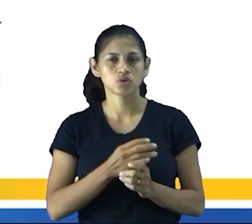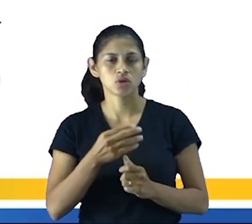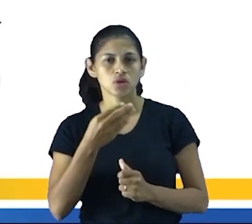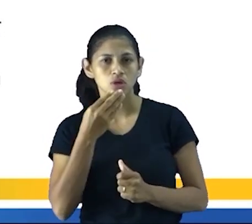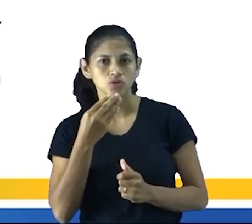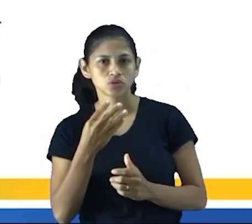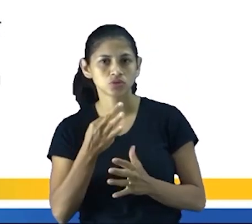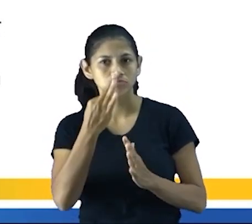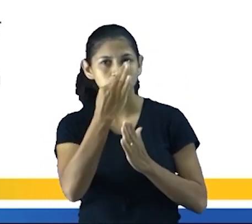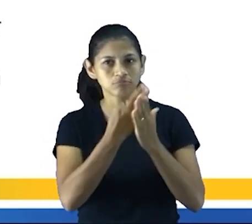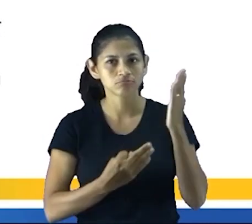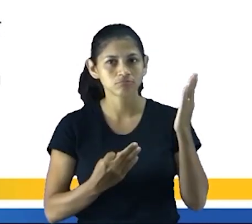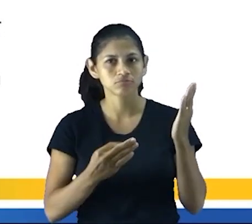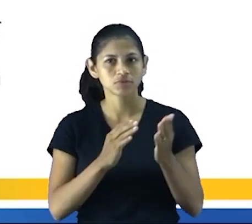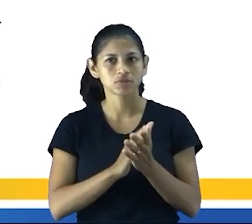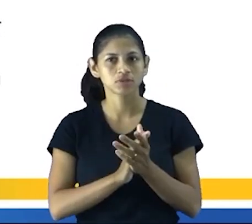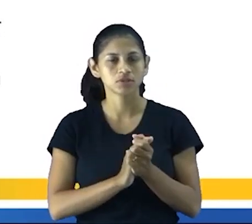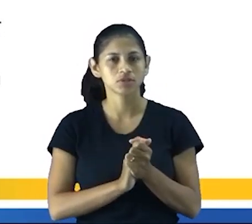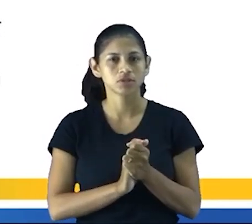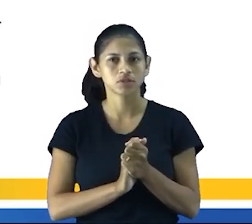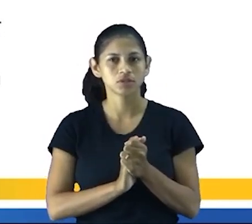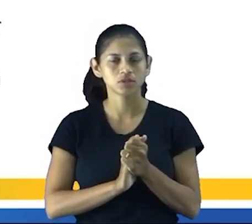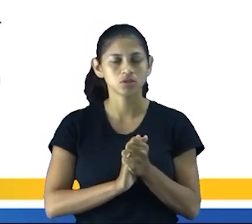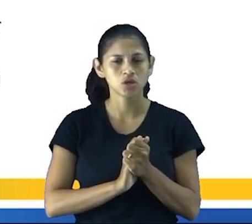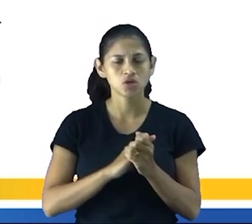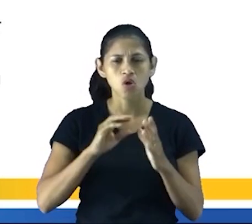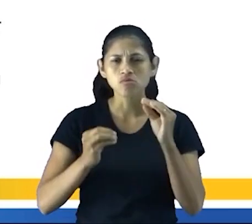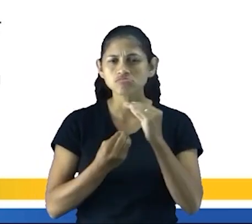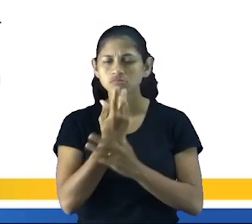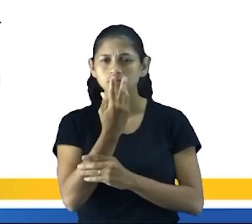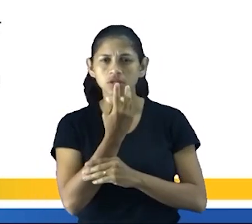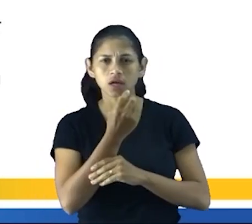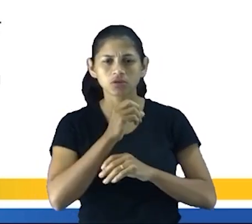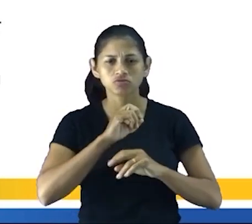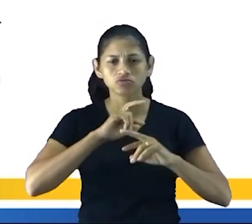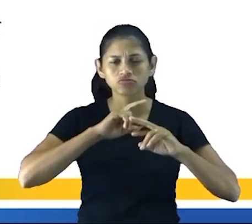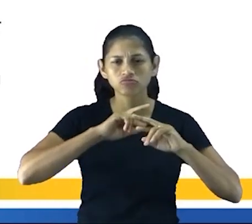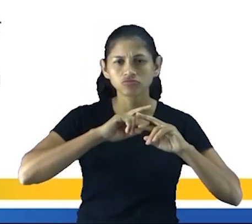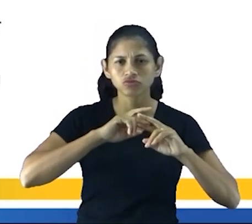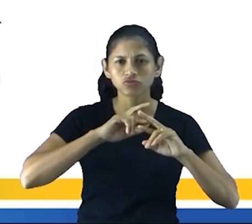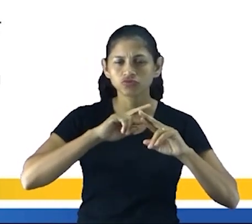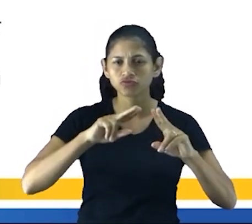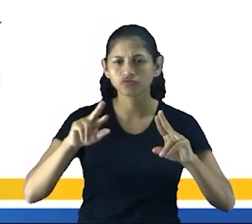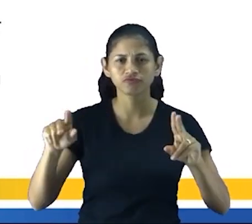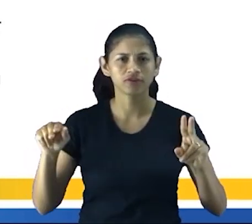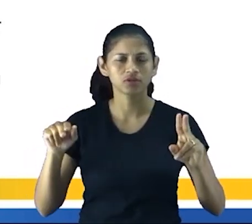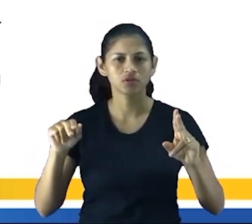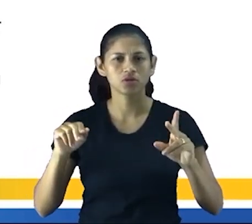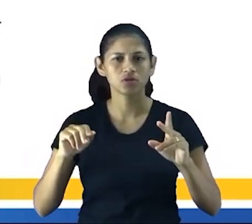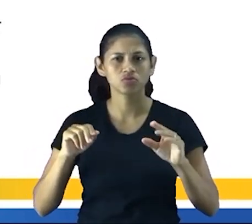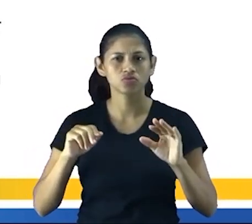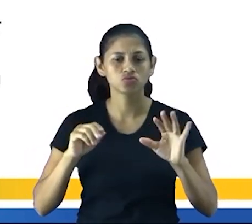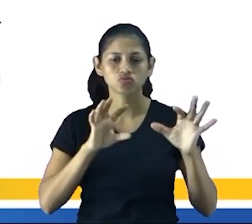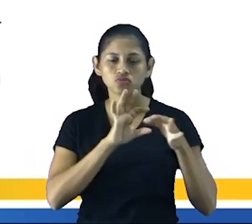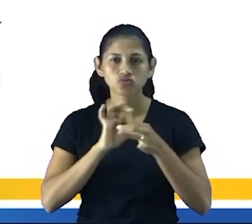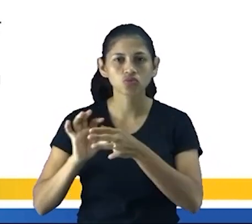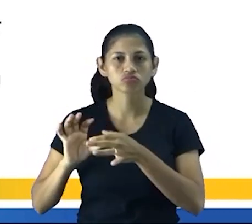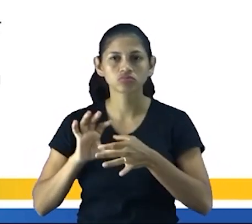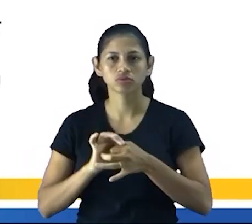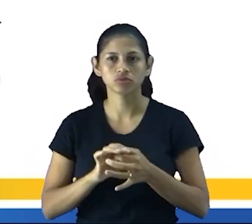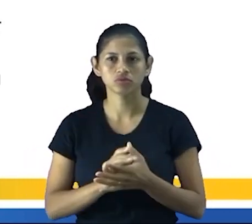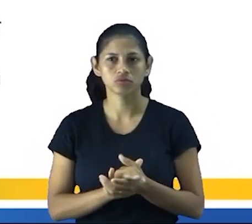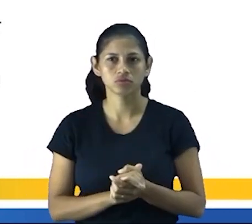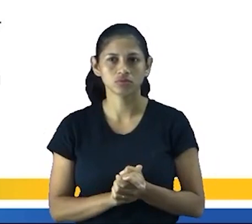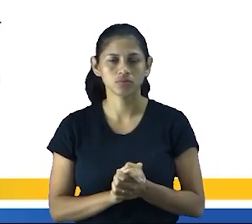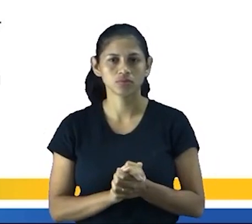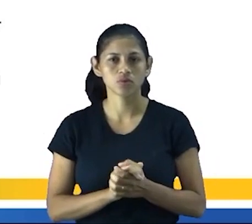criados em determinados contextos e que vão depender da intenção e necessidade de comunicação das pessoas.